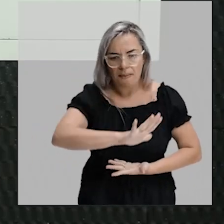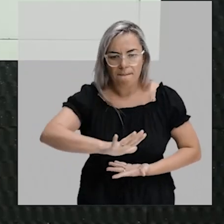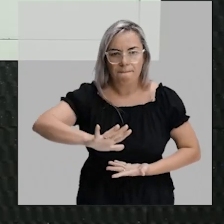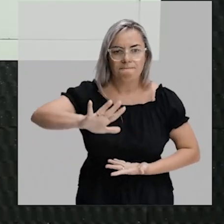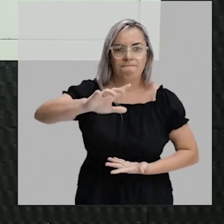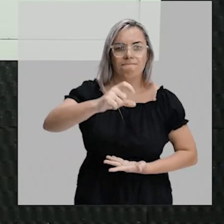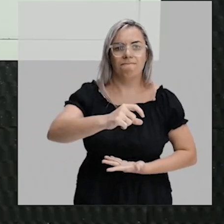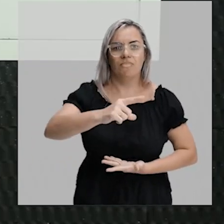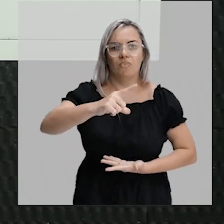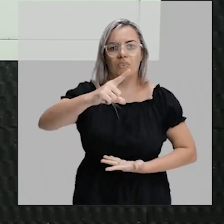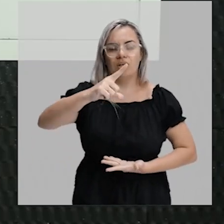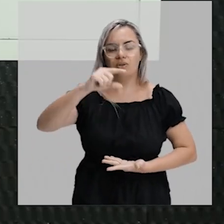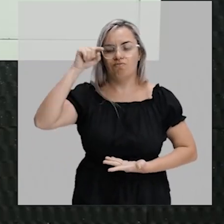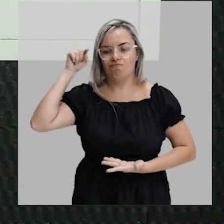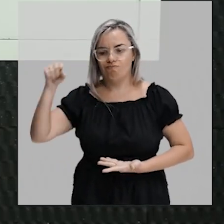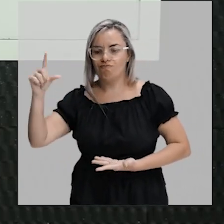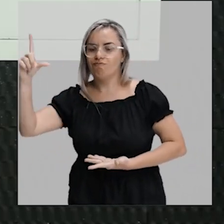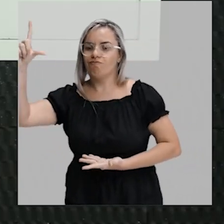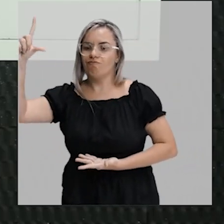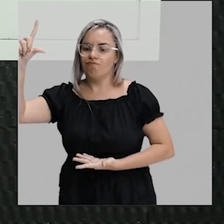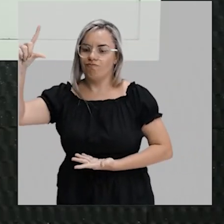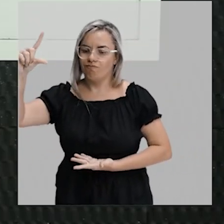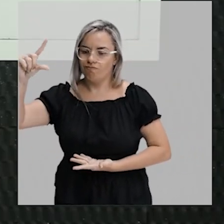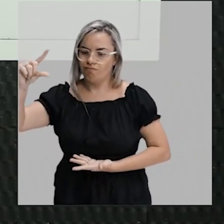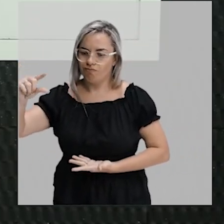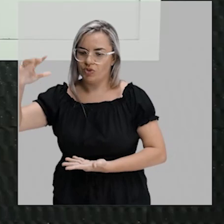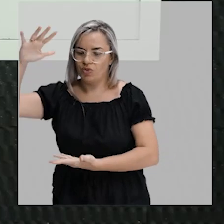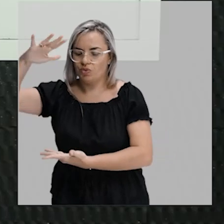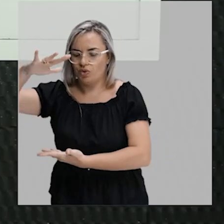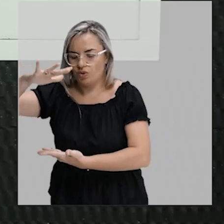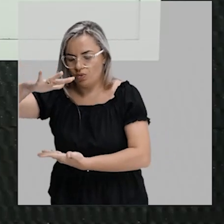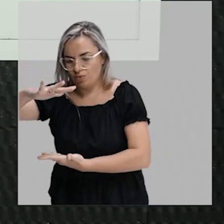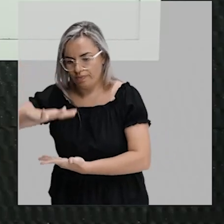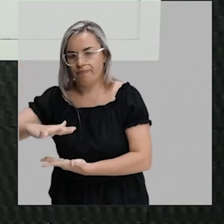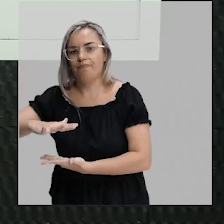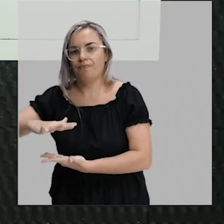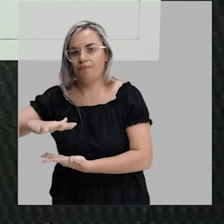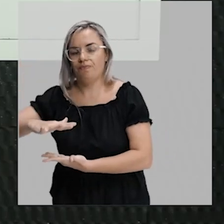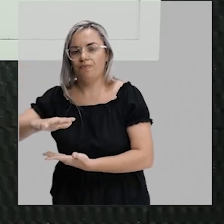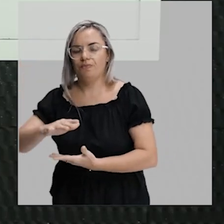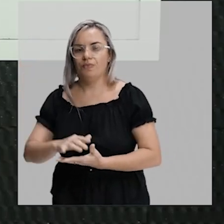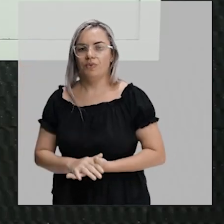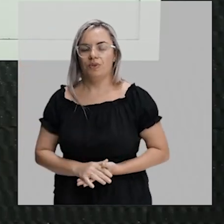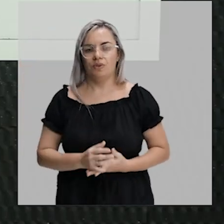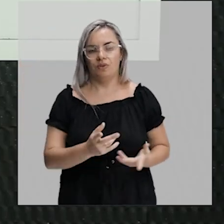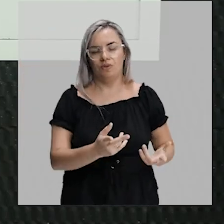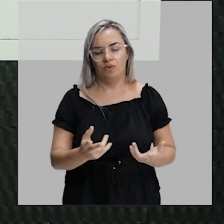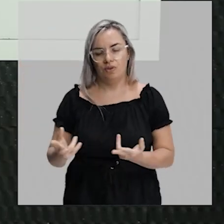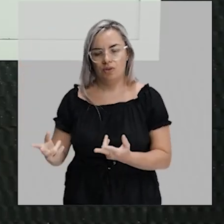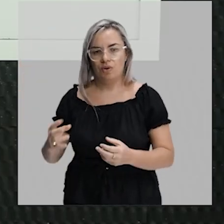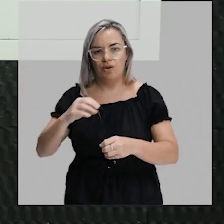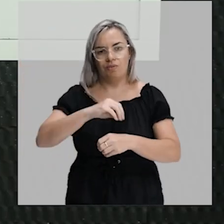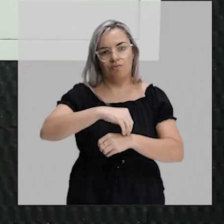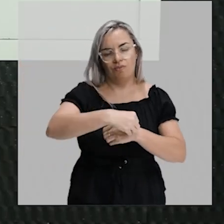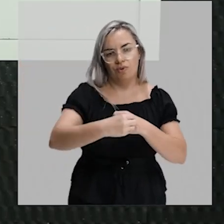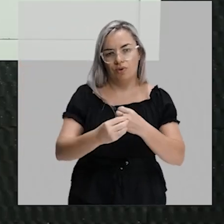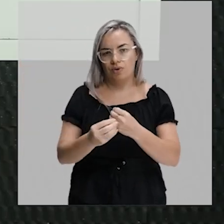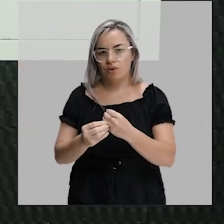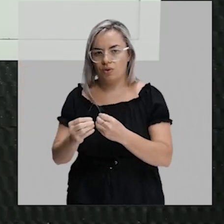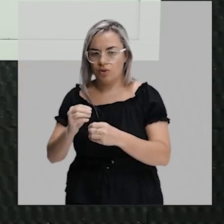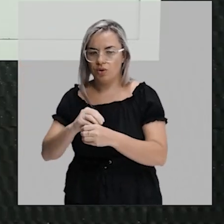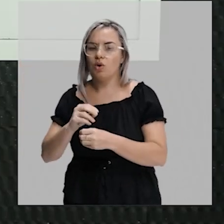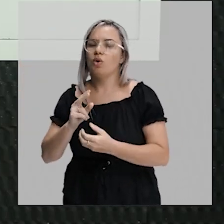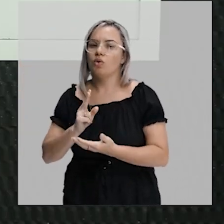diminuído, ok? O volume foi diminuído. E as mesmas moléculas que estavam anteriormente continuam